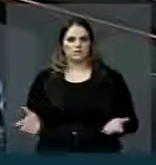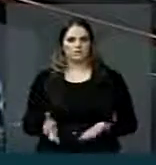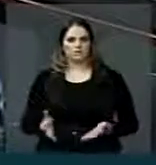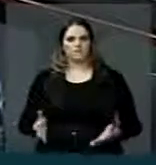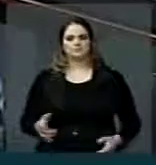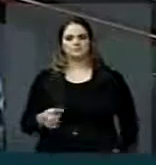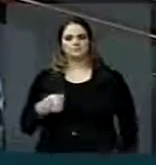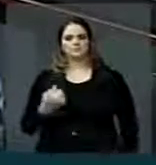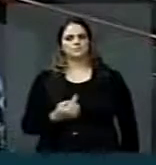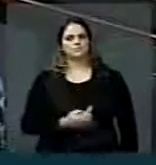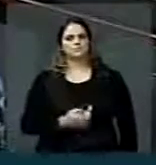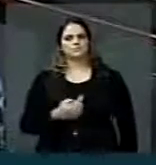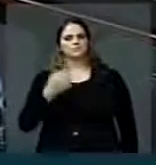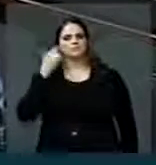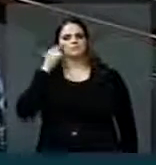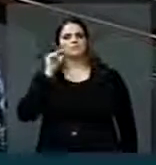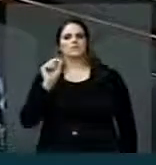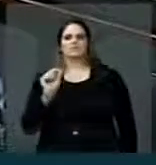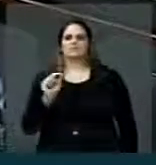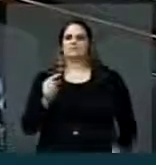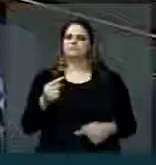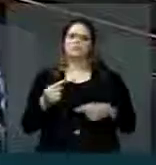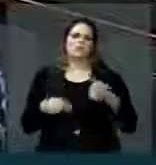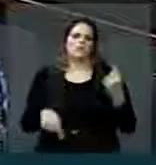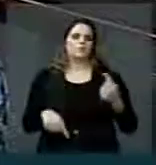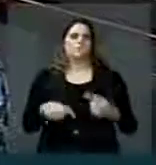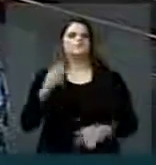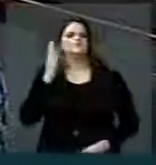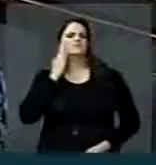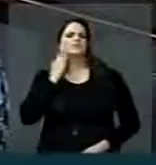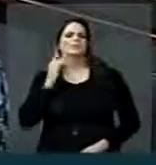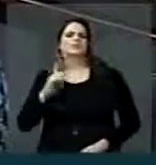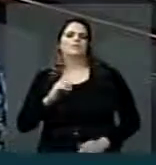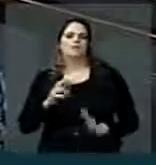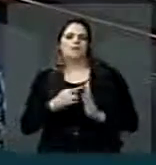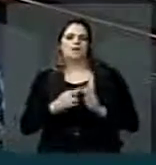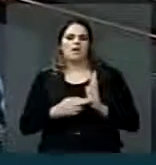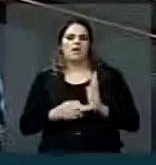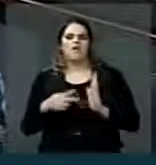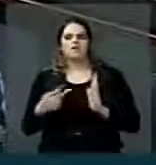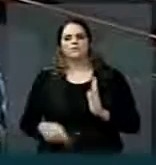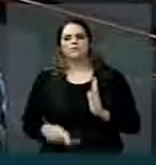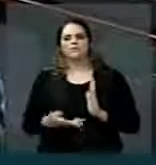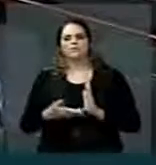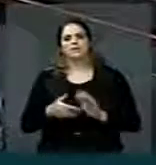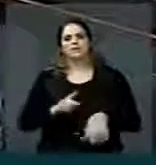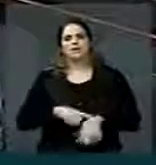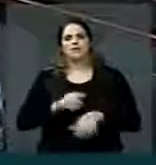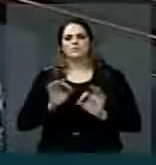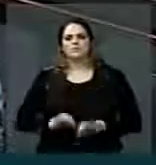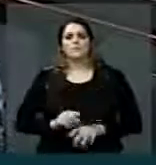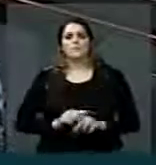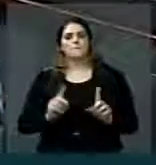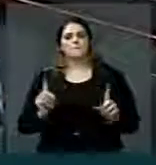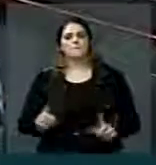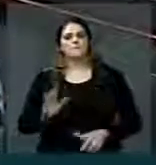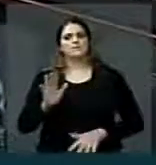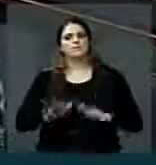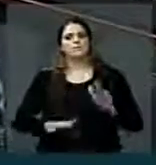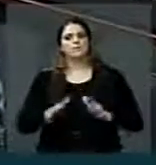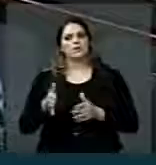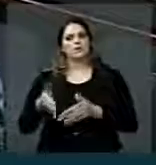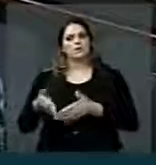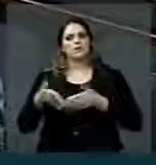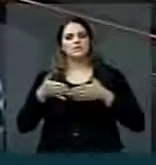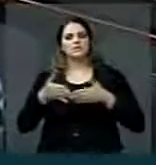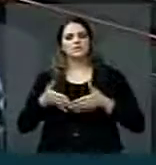não conviesse, é evidente que tem a questão regimental sobre prazos, mas se não seria o caso da gente